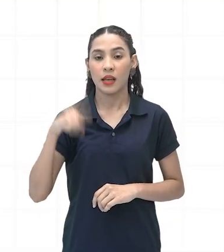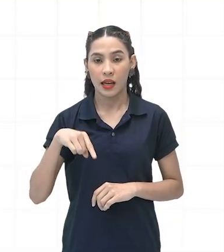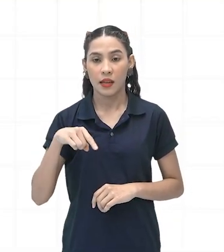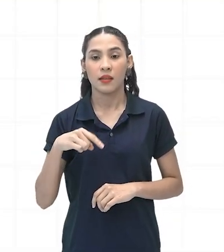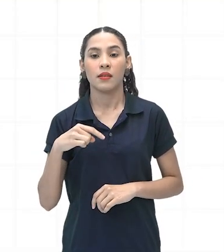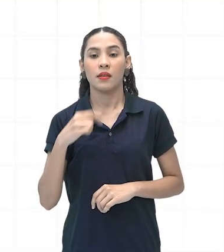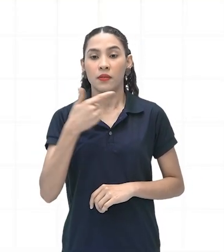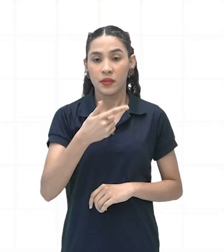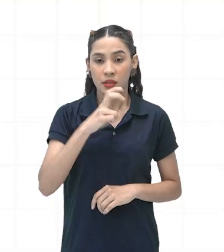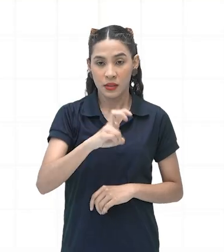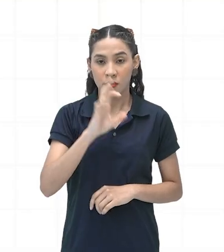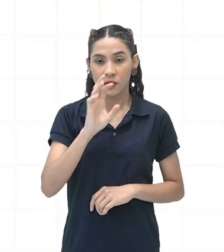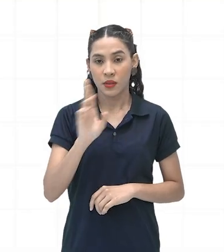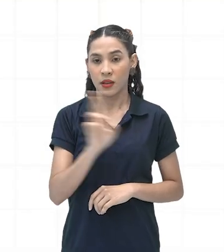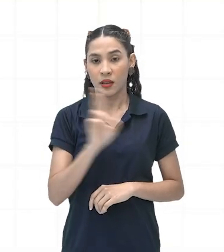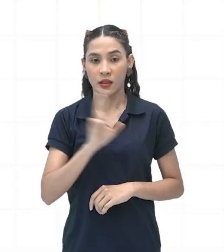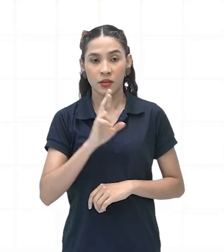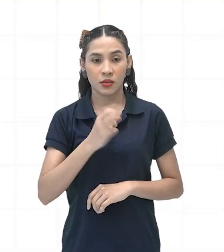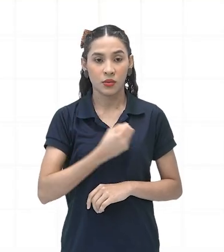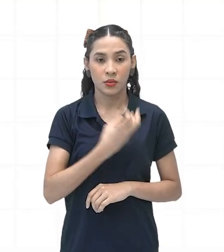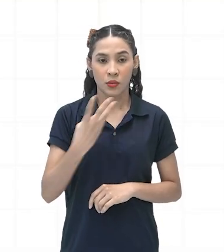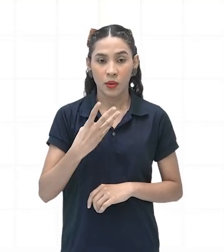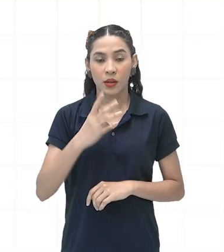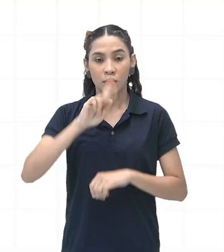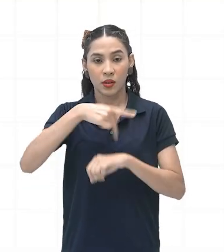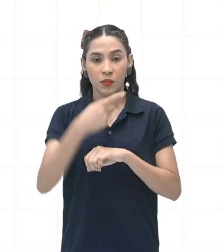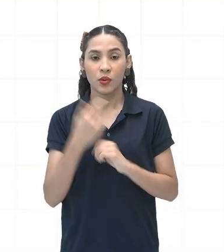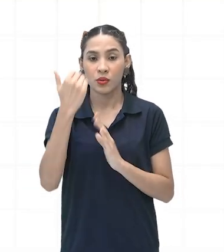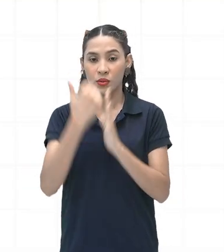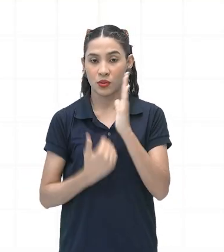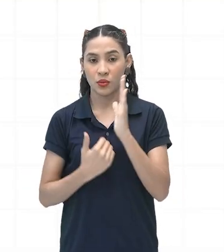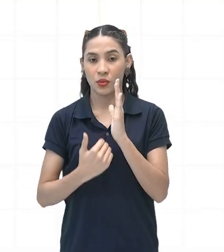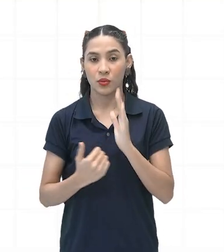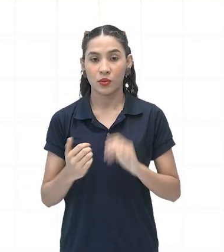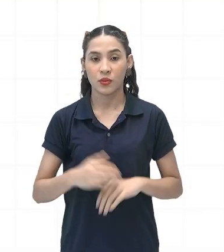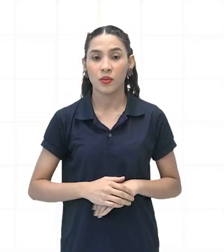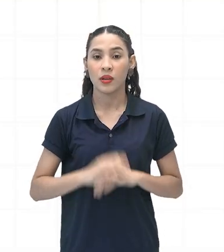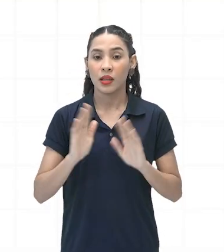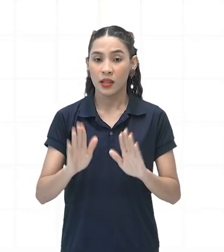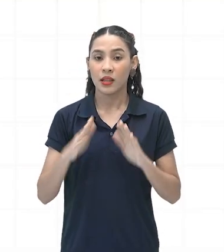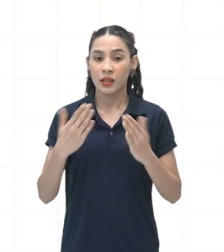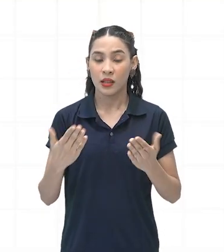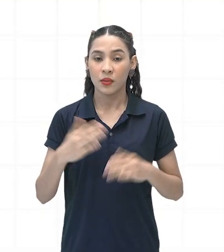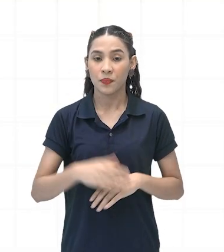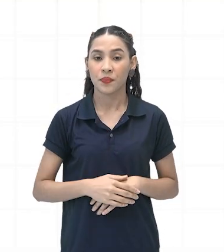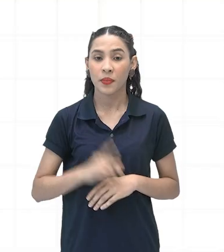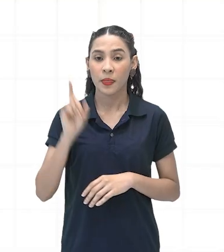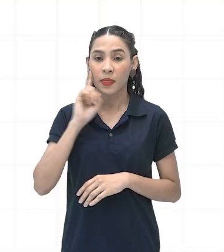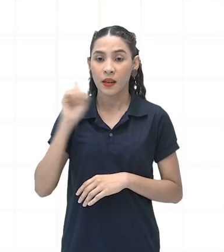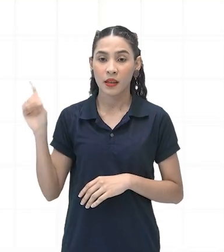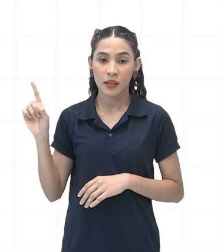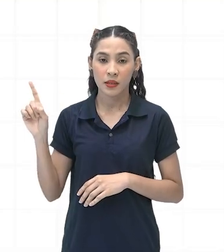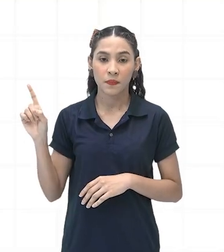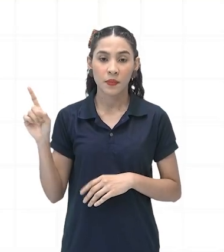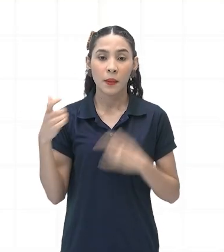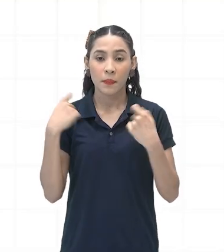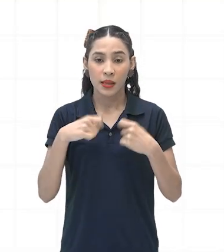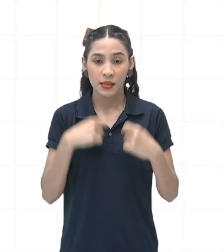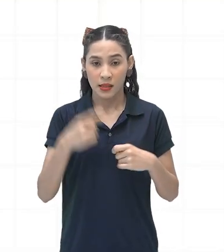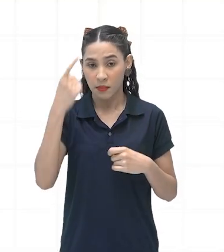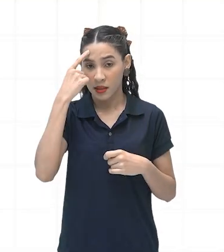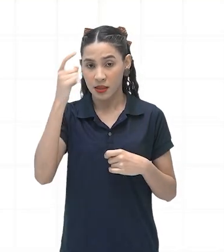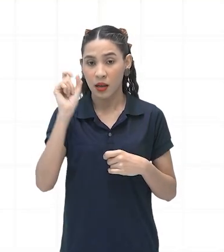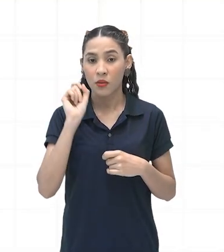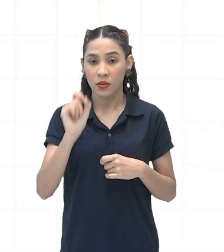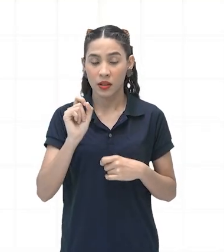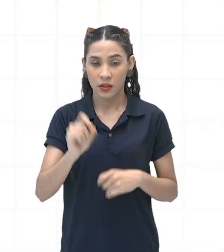custa R$25, quanto custará após o desconto? Então, aqui nós vamos ter que